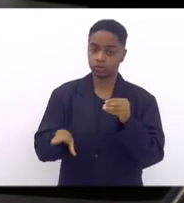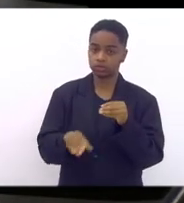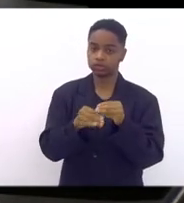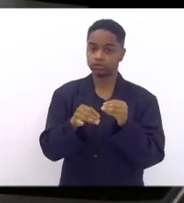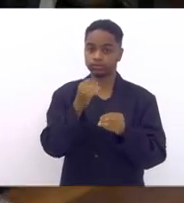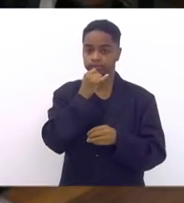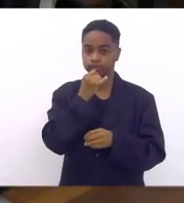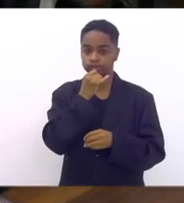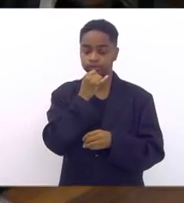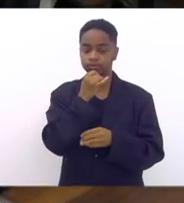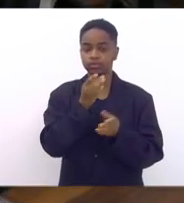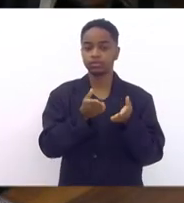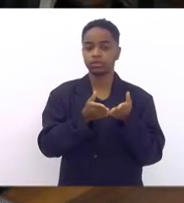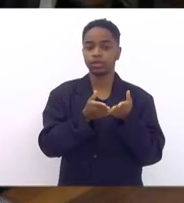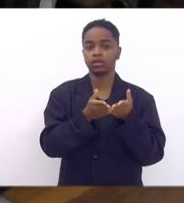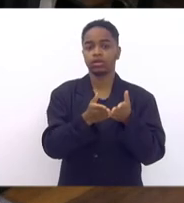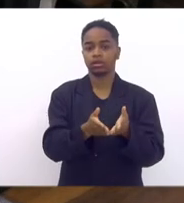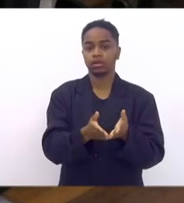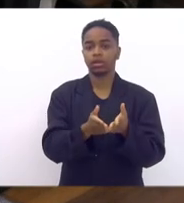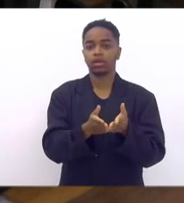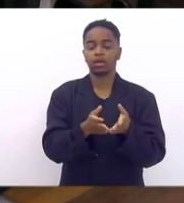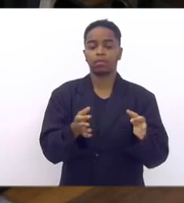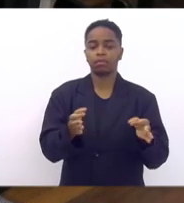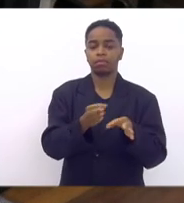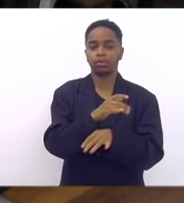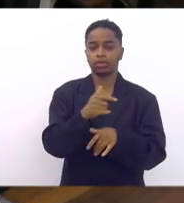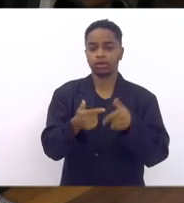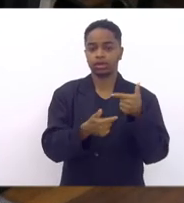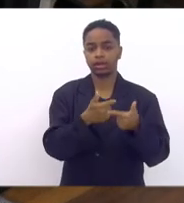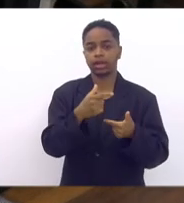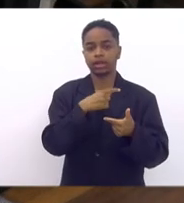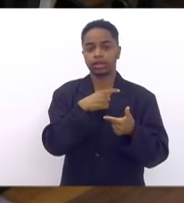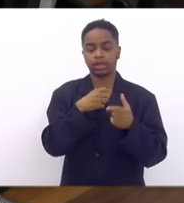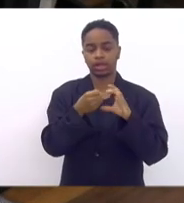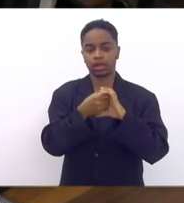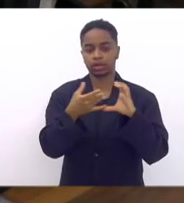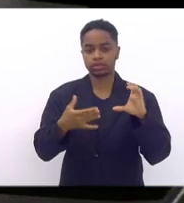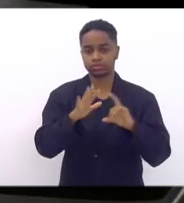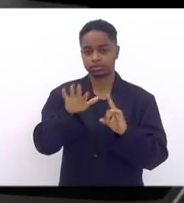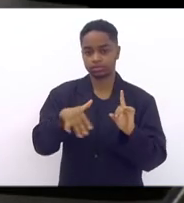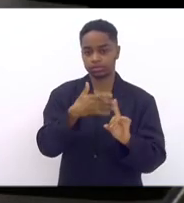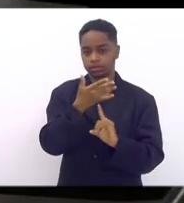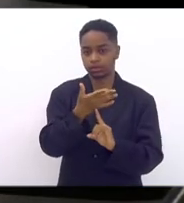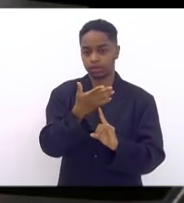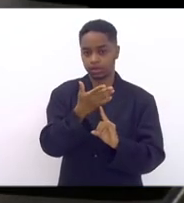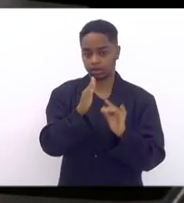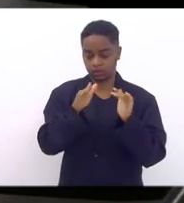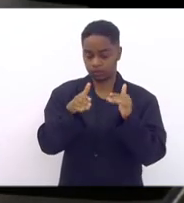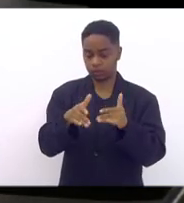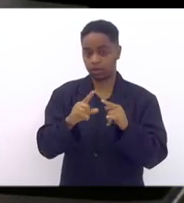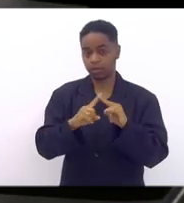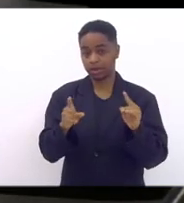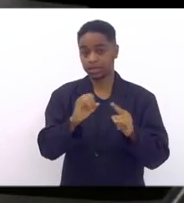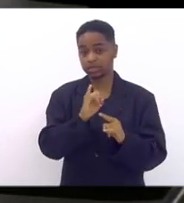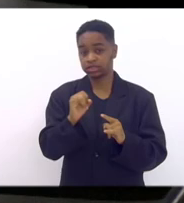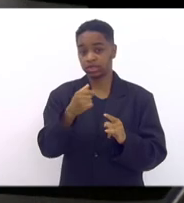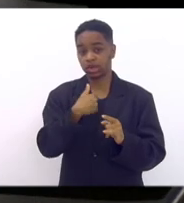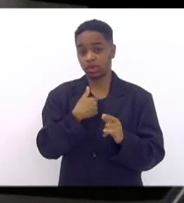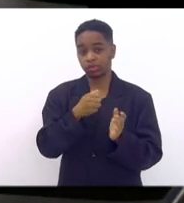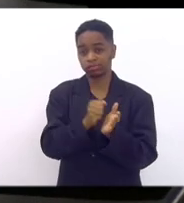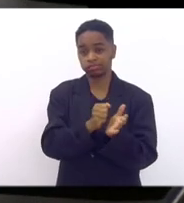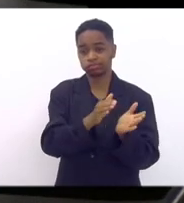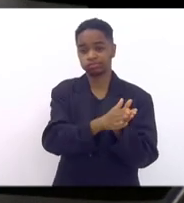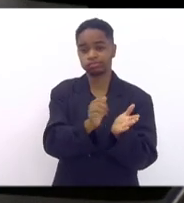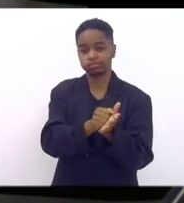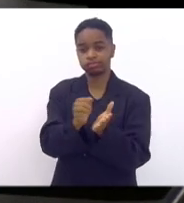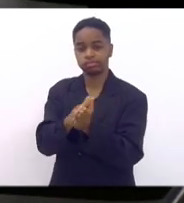embarcação de pronto emprego coisas que a gente realmente tem um aspecto ambiental relevante mas quando eu começo a atuar em